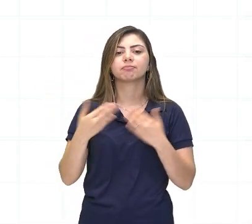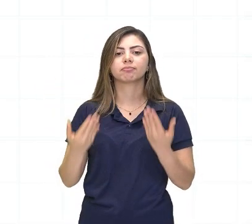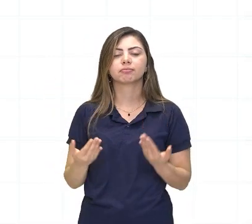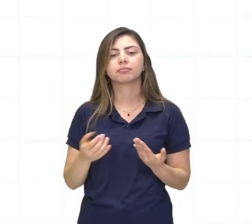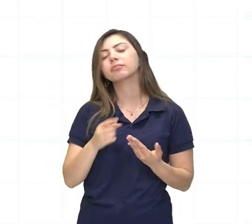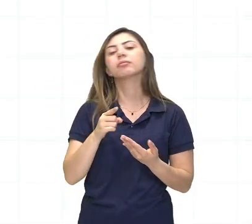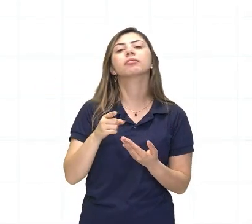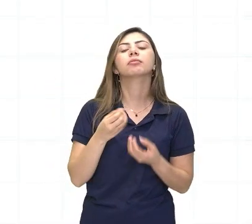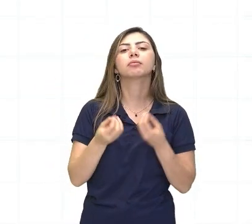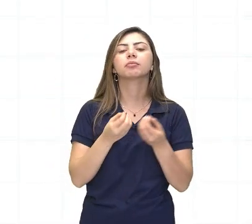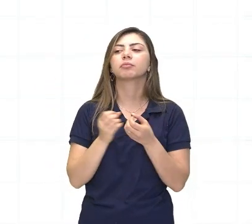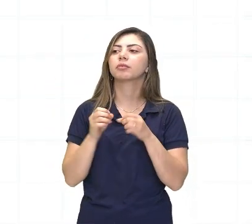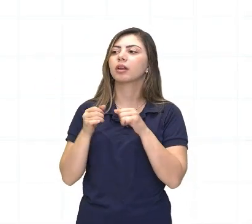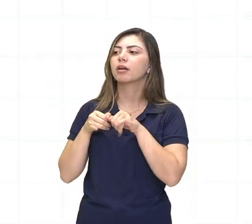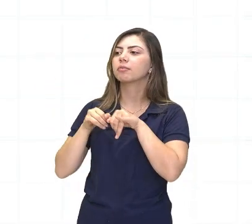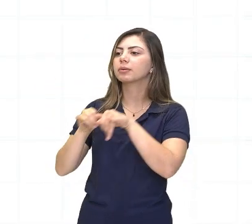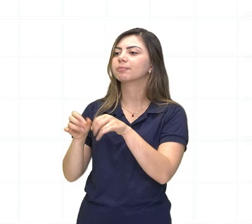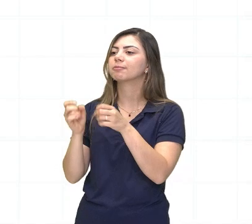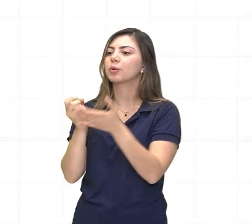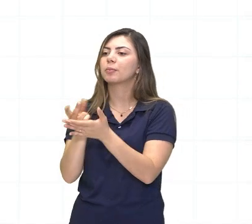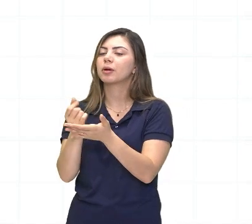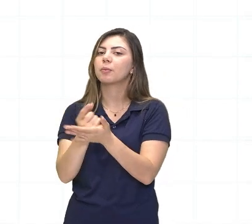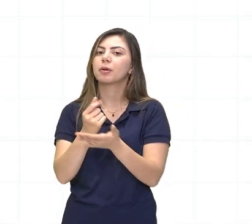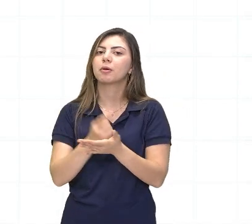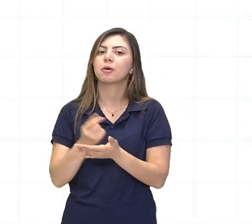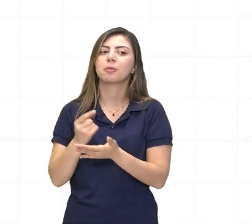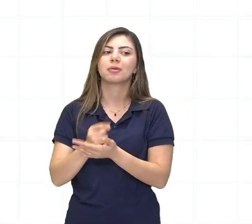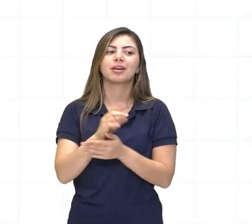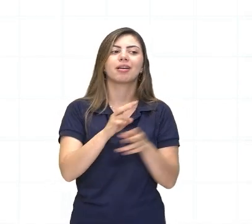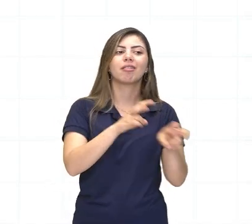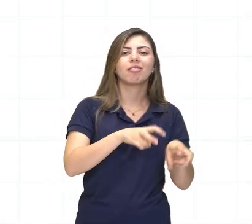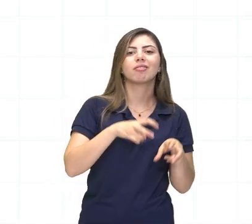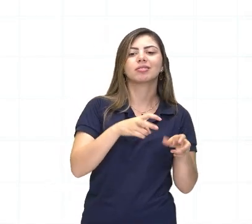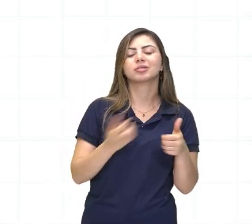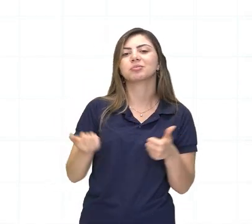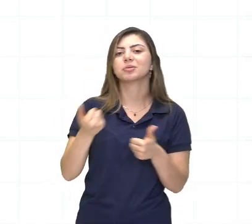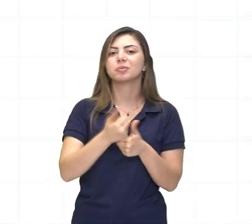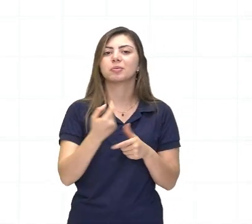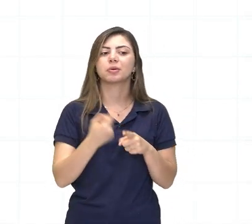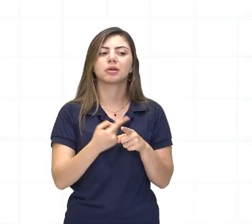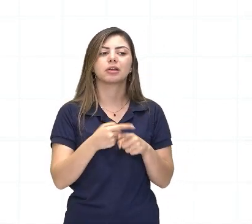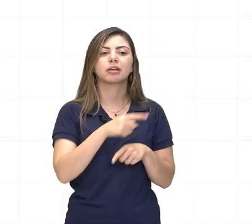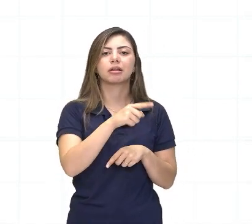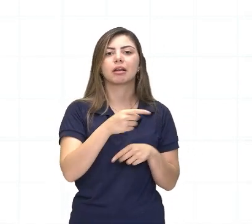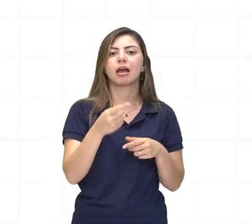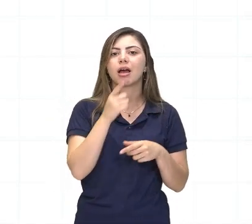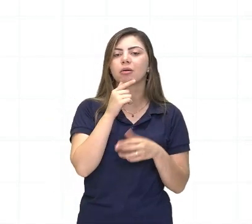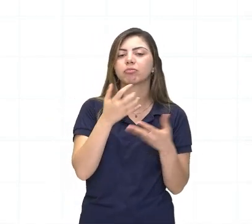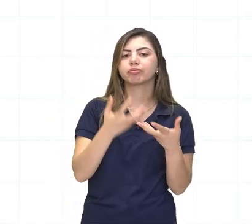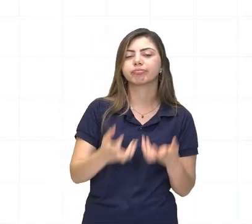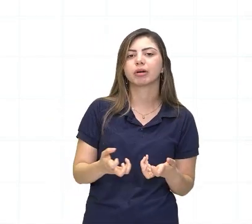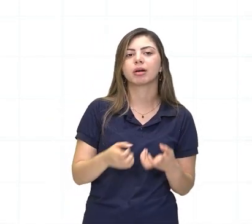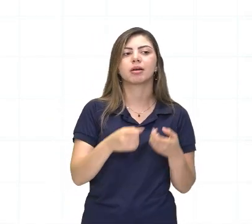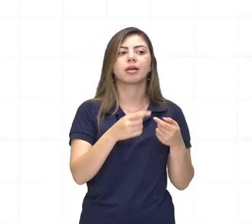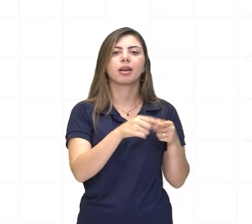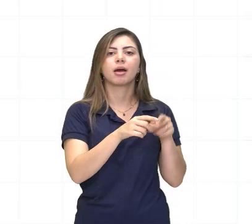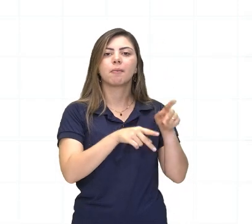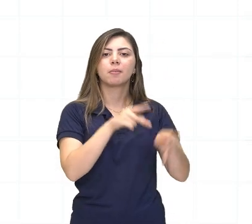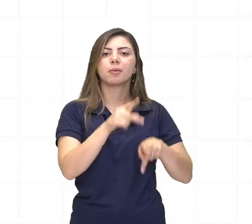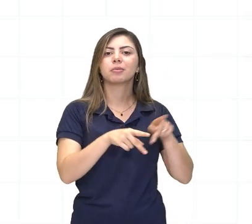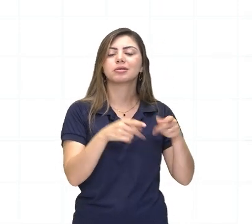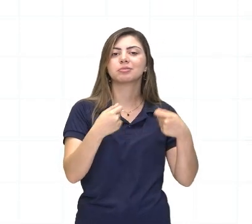passou a substituir a roça como local de origem de alimentos para populações indígenas Javaé, Craô de